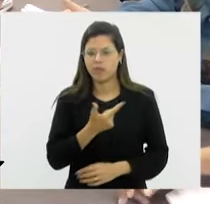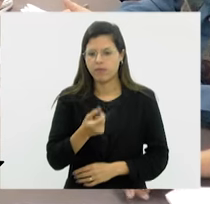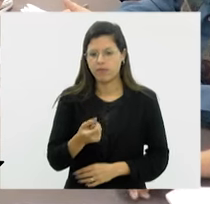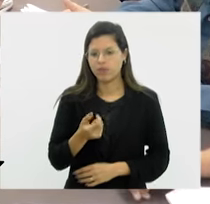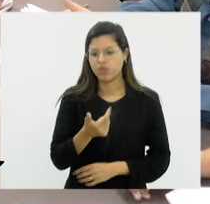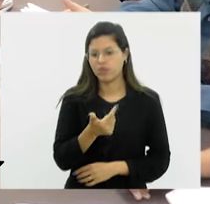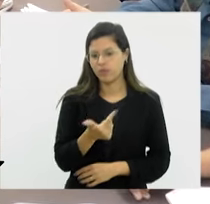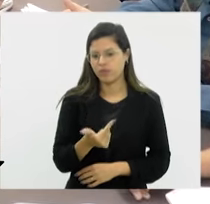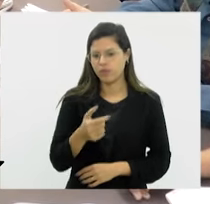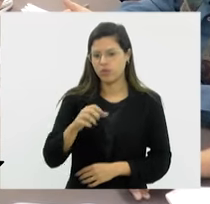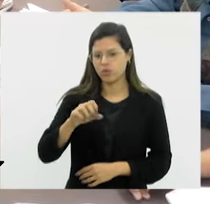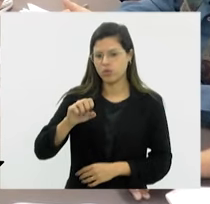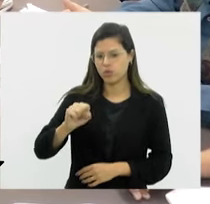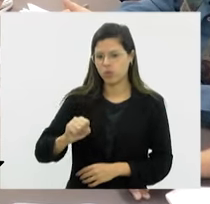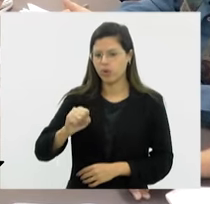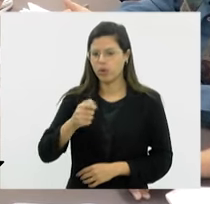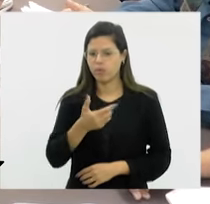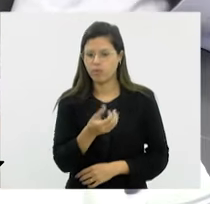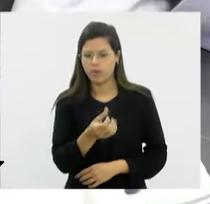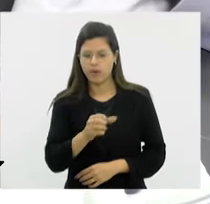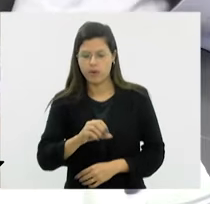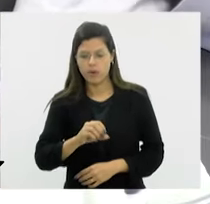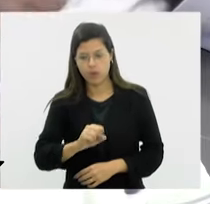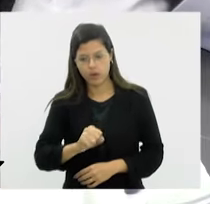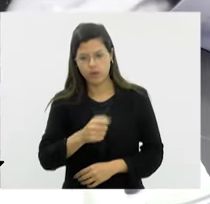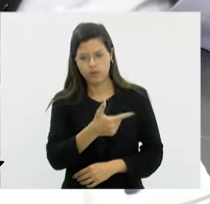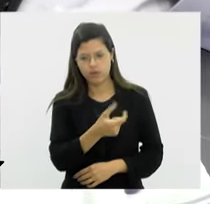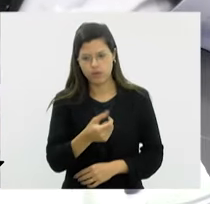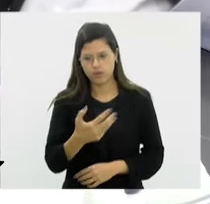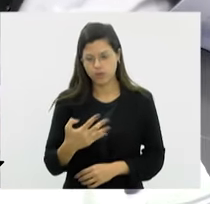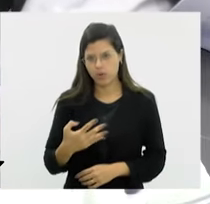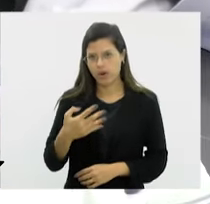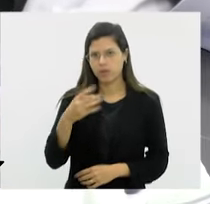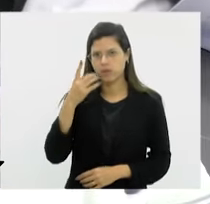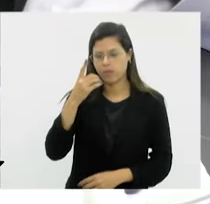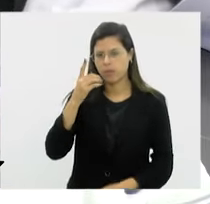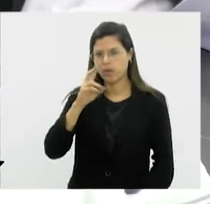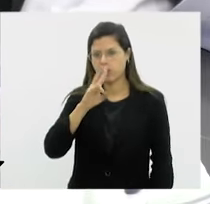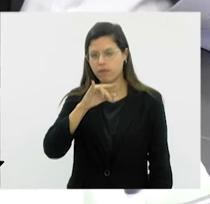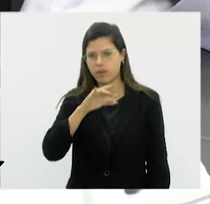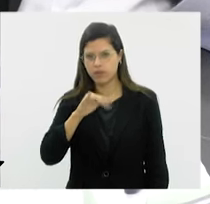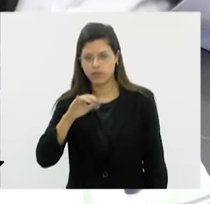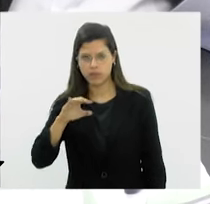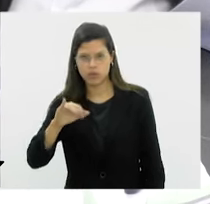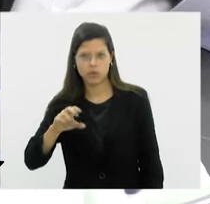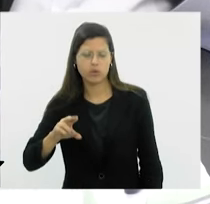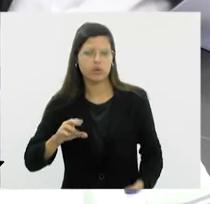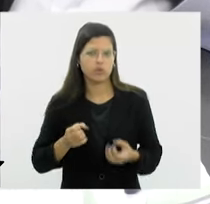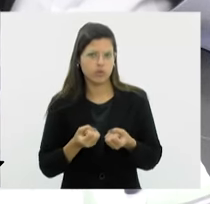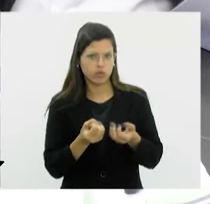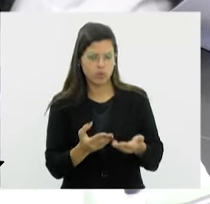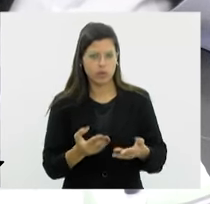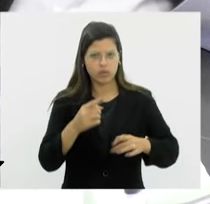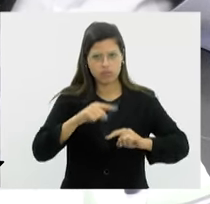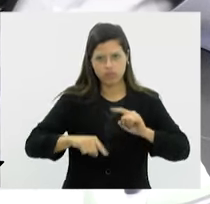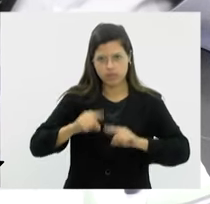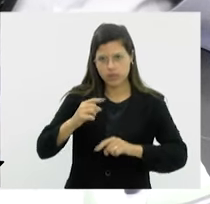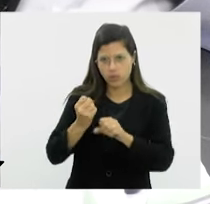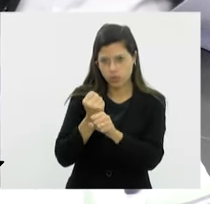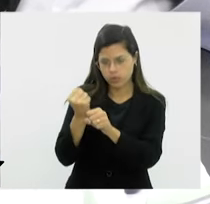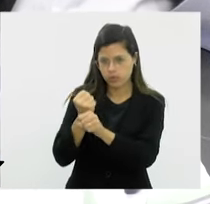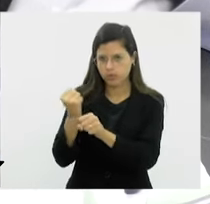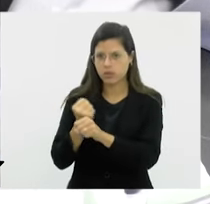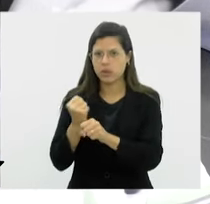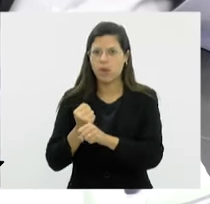lei 2868 de 24, de autoria do deputado Vinícius Cozzolino, que dispõe sobre a criação do programa de doação de materiais de construção para vítimas de